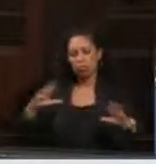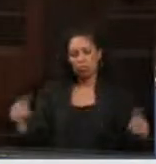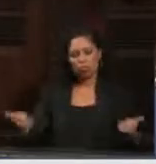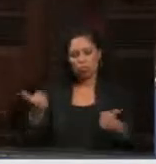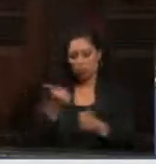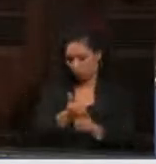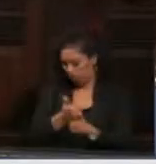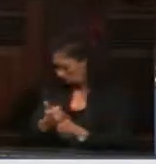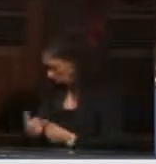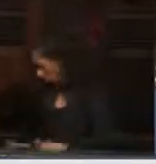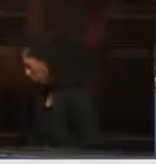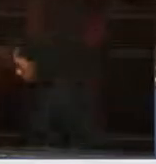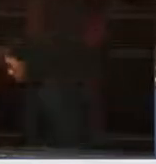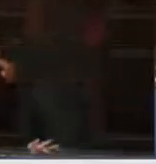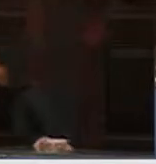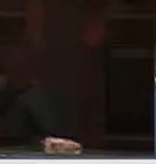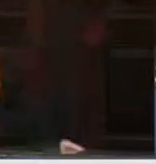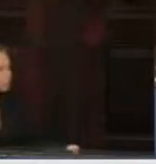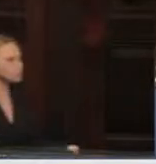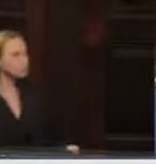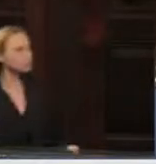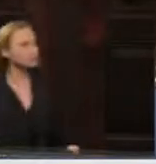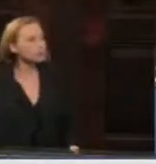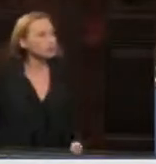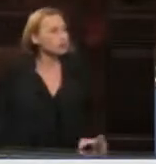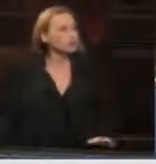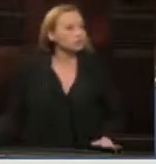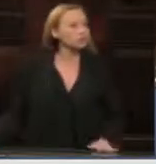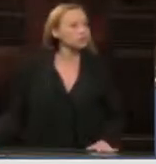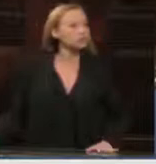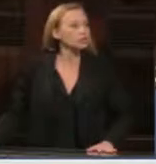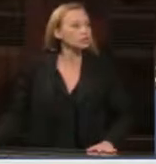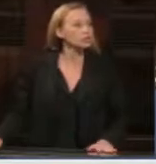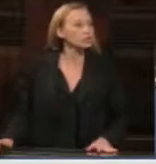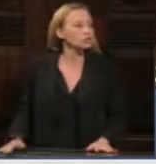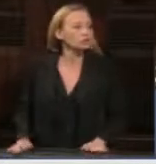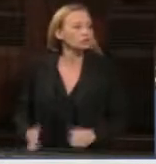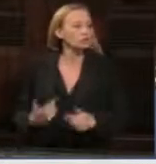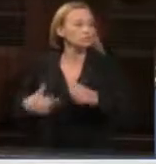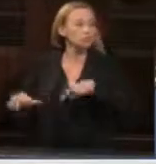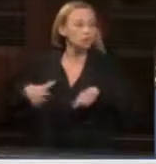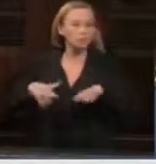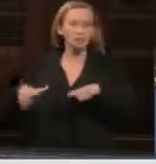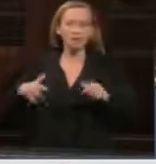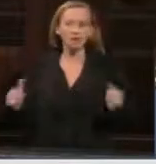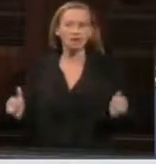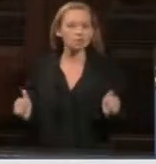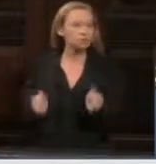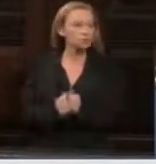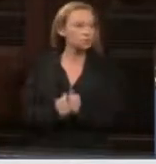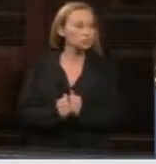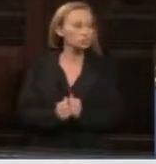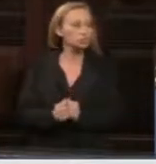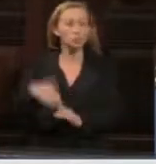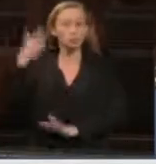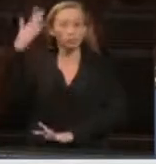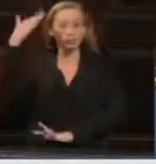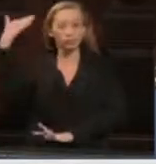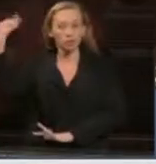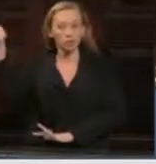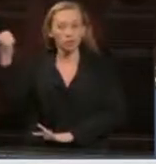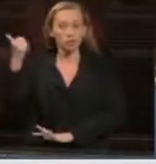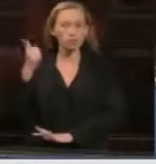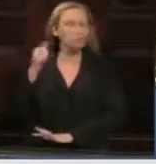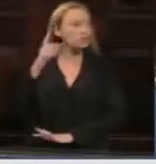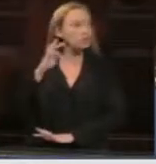doutorandos lá funciona é um programa de pós-graduação renomadíssimo conceituado mundialmente na área de